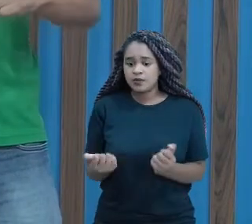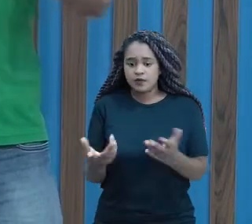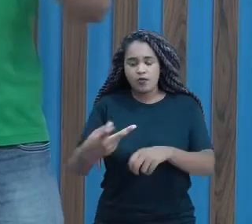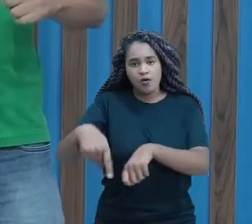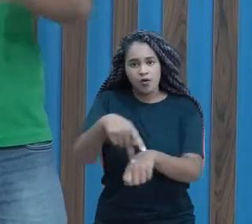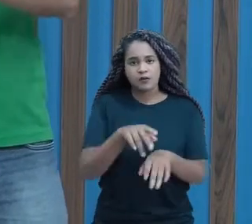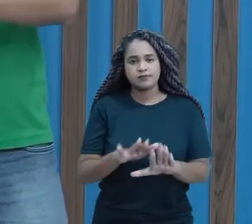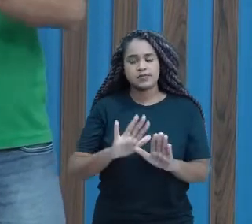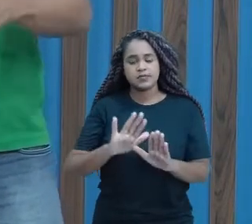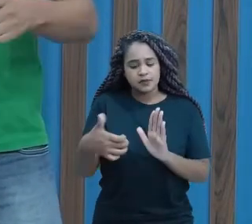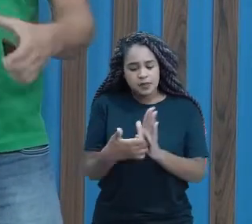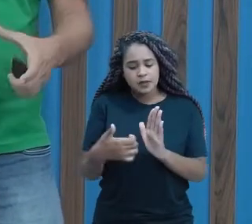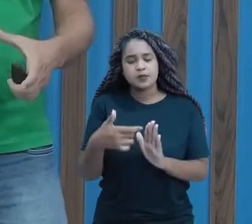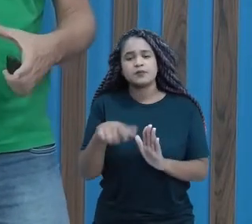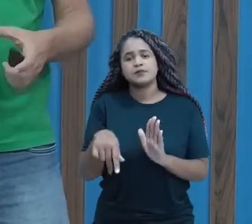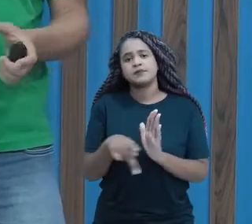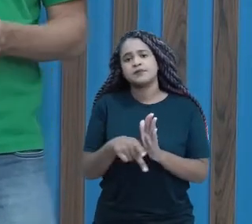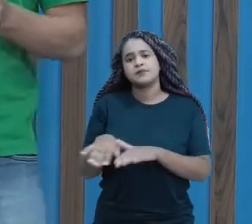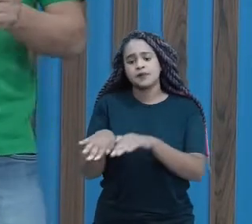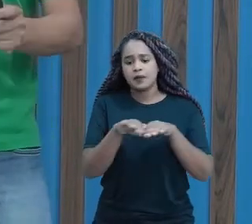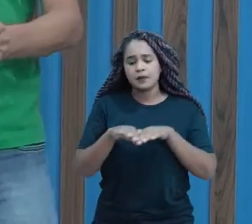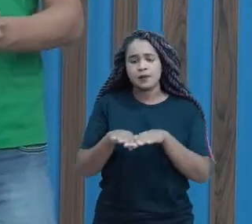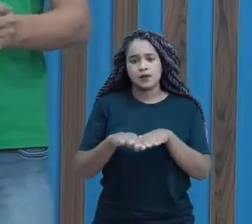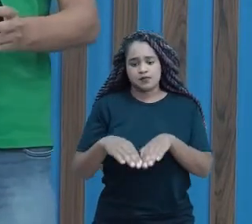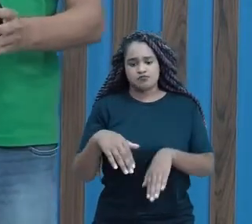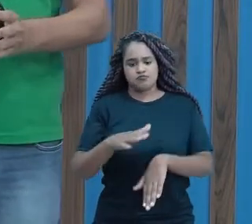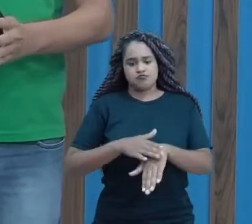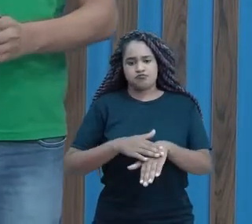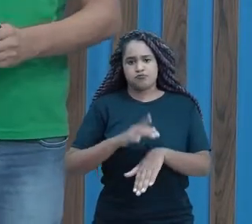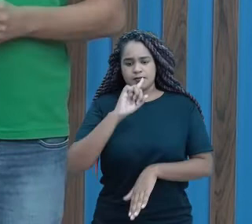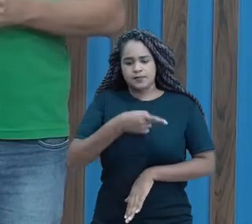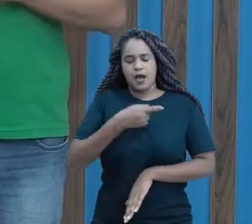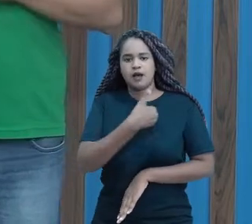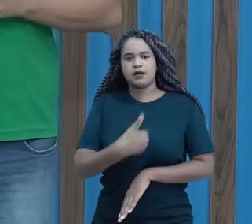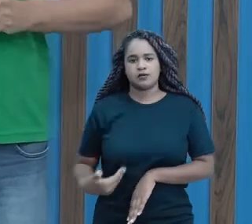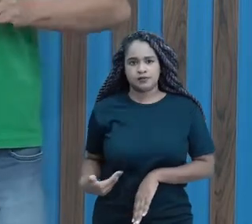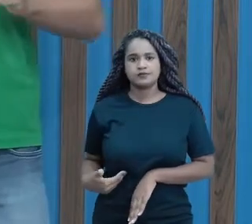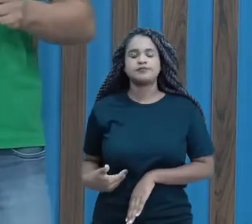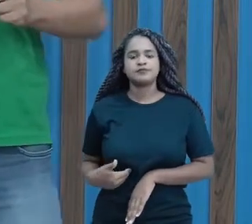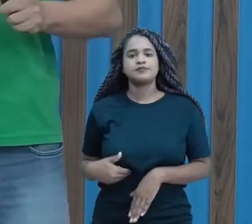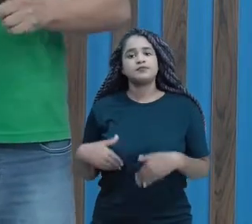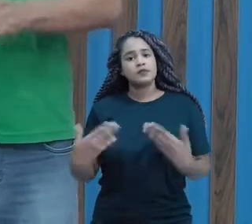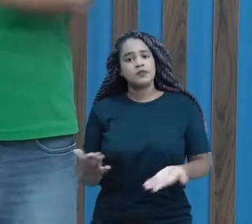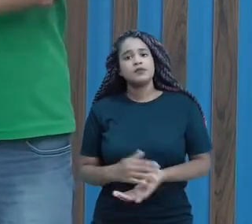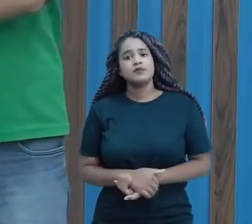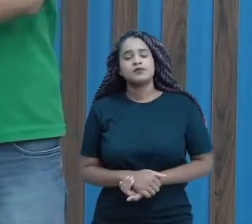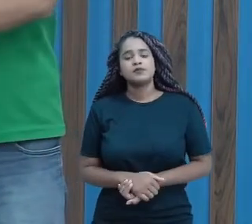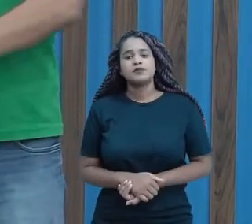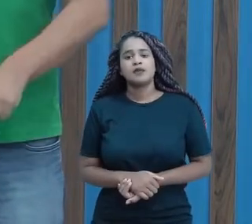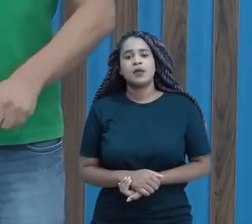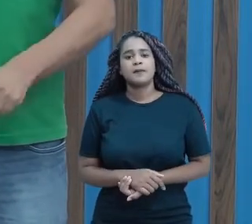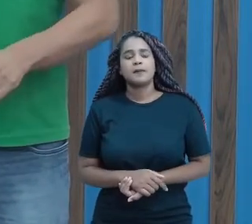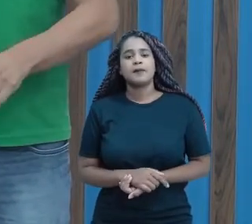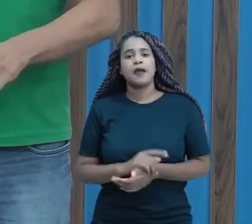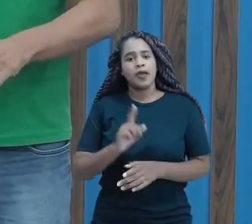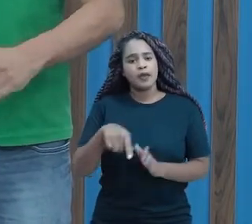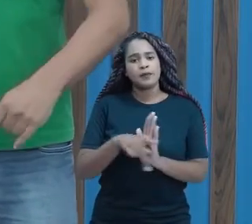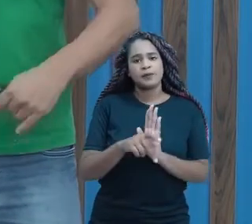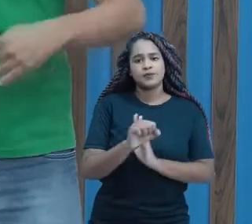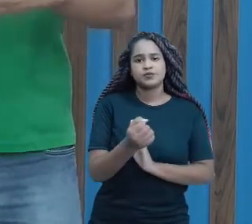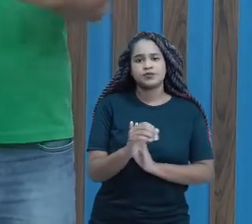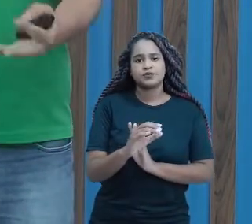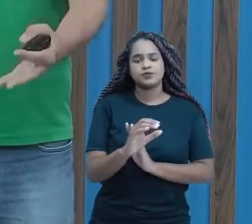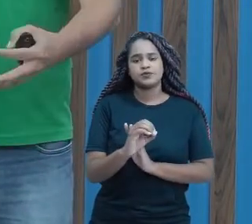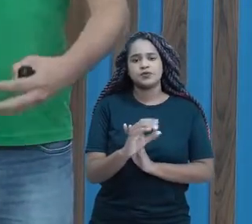embora a economia seja planificada pelo Estado. Então, é um modelo tanto misto, né? Ou seja, socialista, mas com uma economia